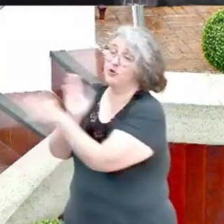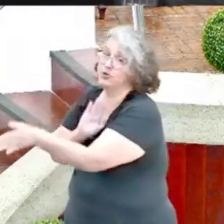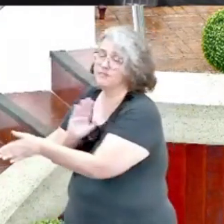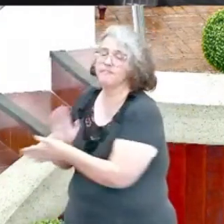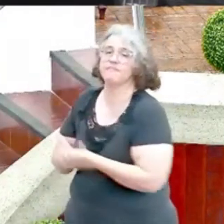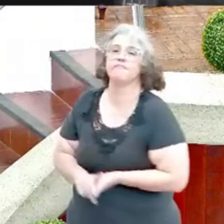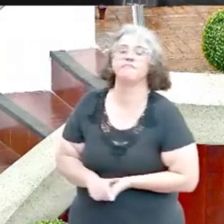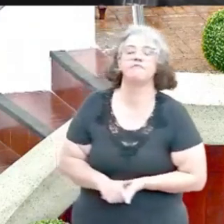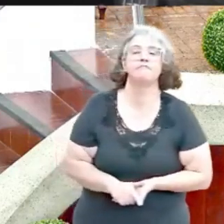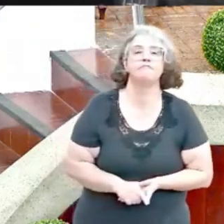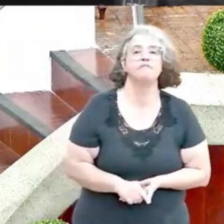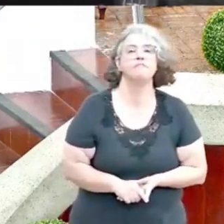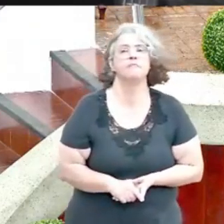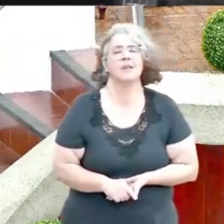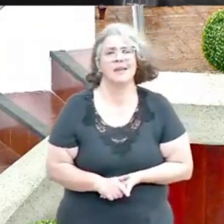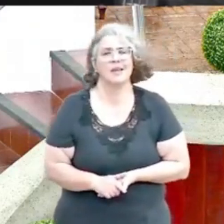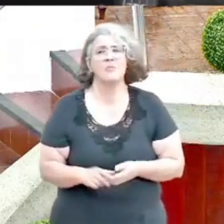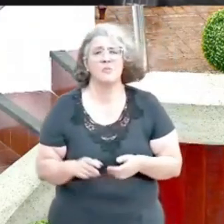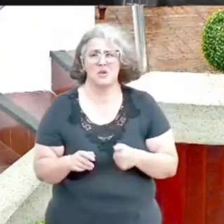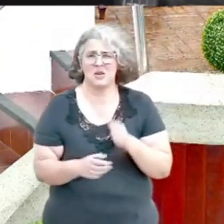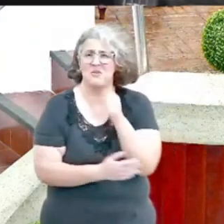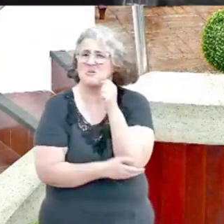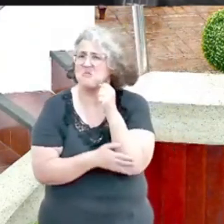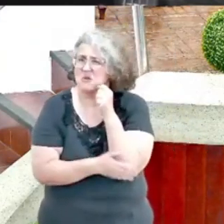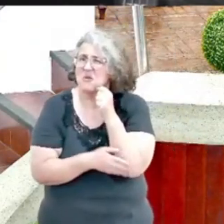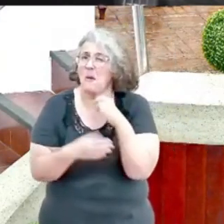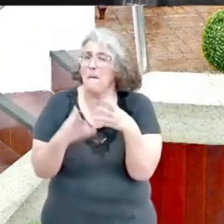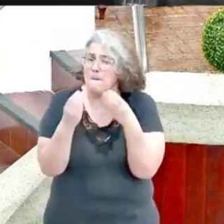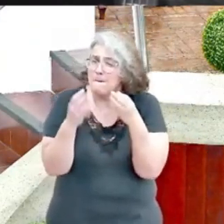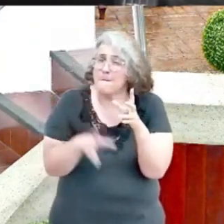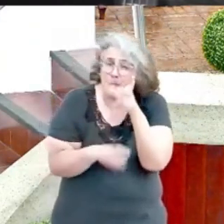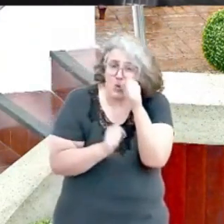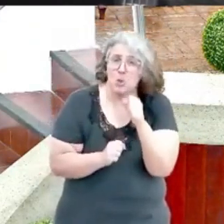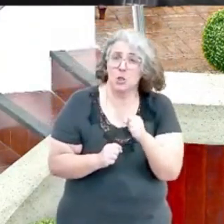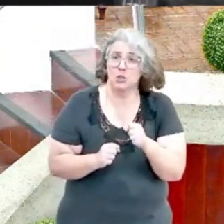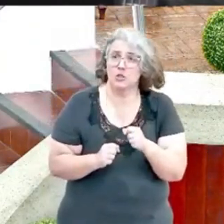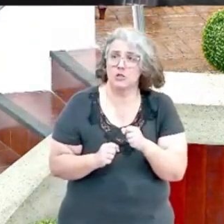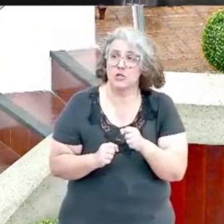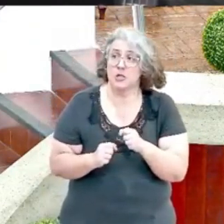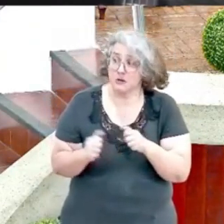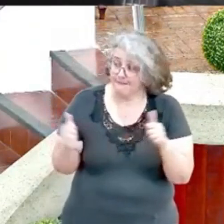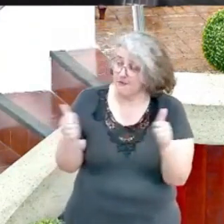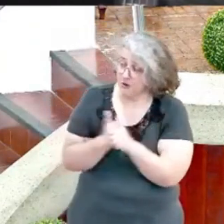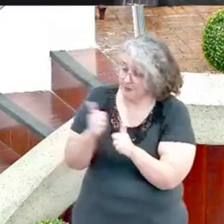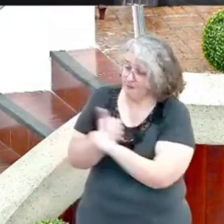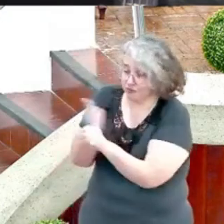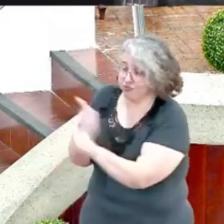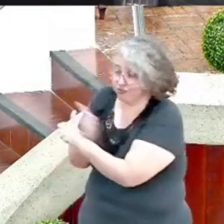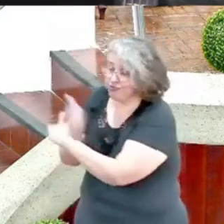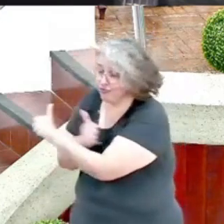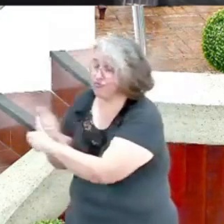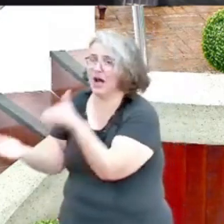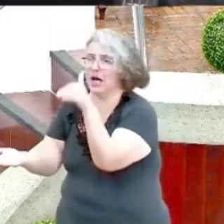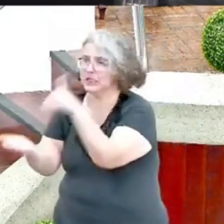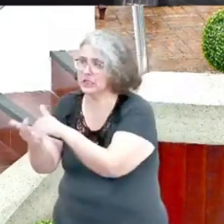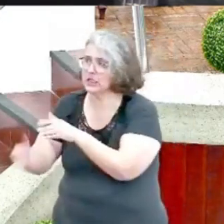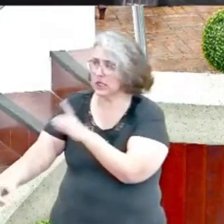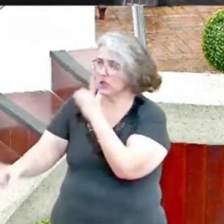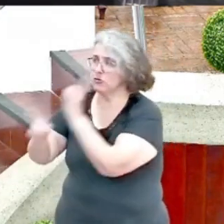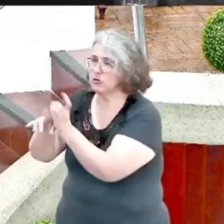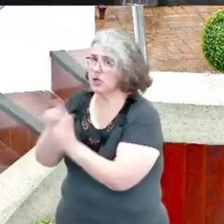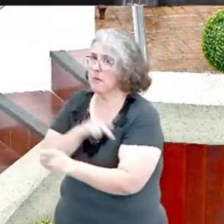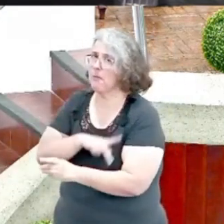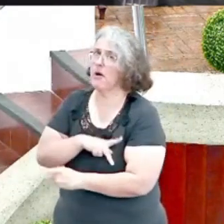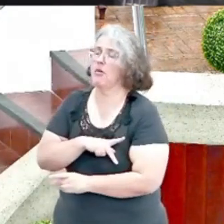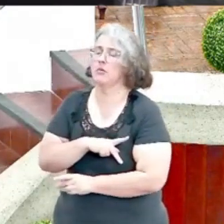ódio e a inveja desses judeus de Tessalônica era tão forte que eles foram até Bereia para tentar encontrar o apóstolo